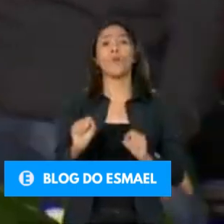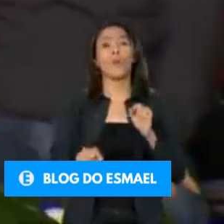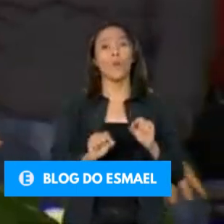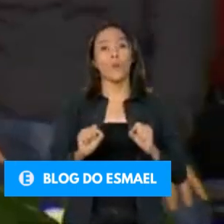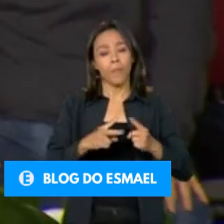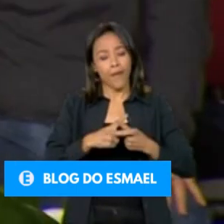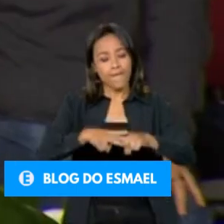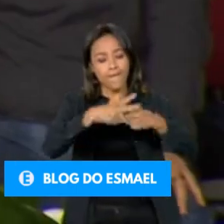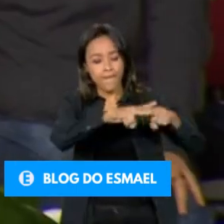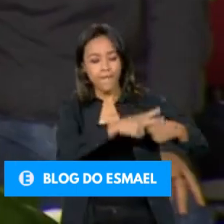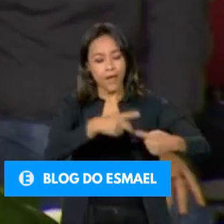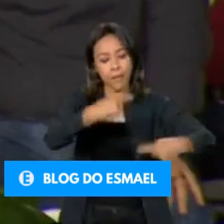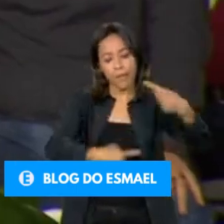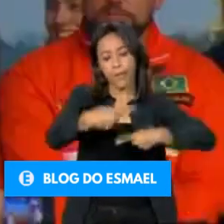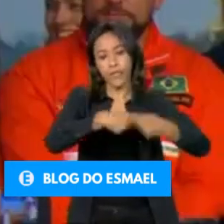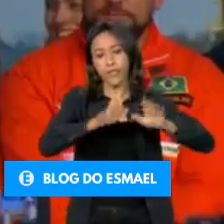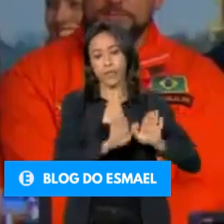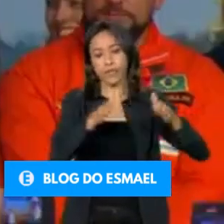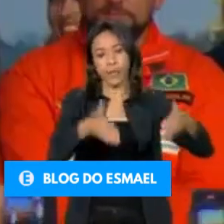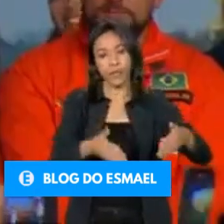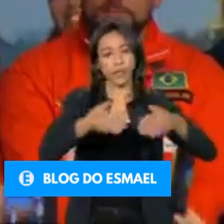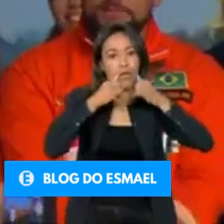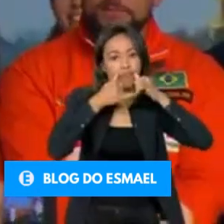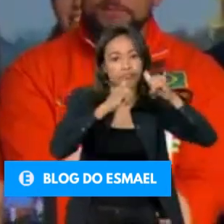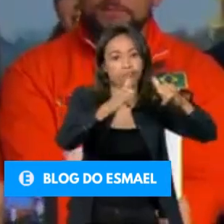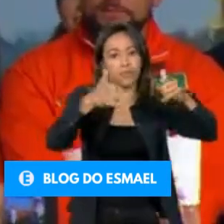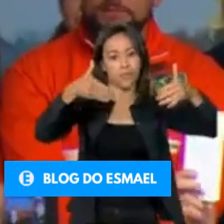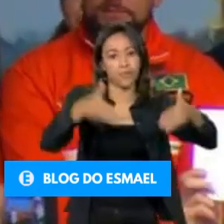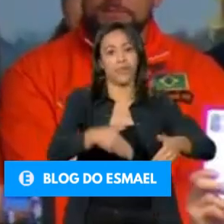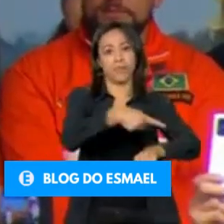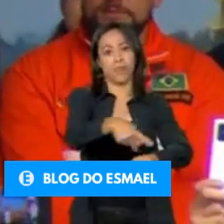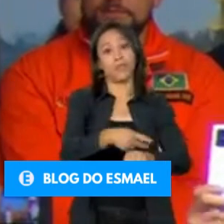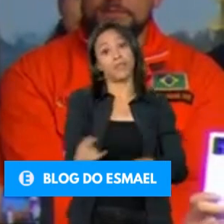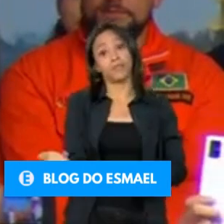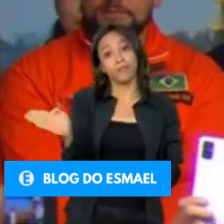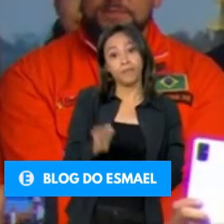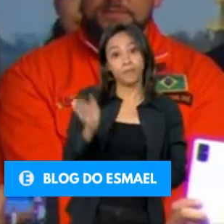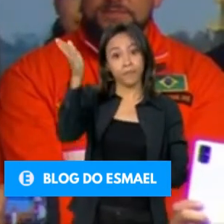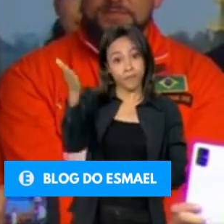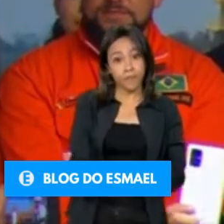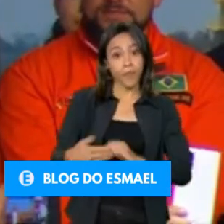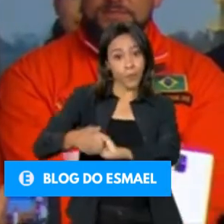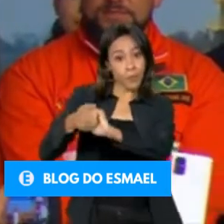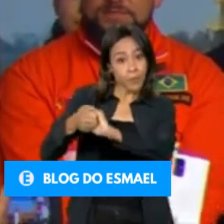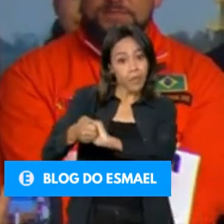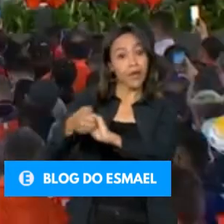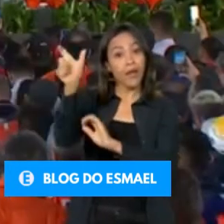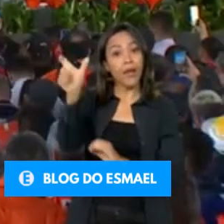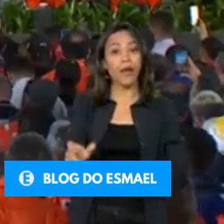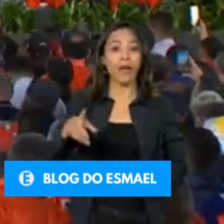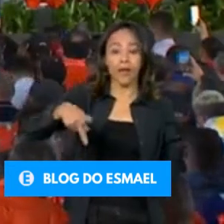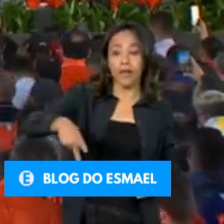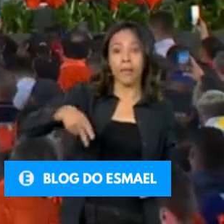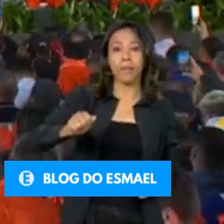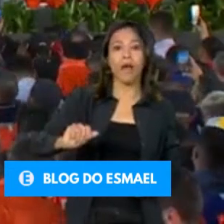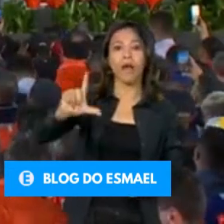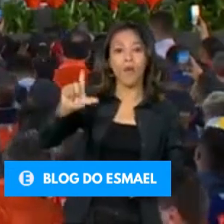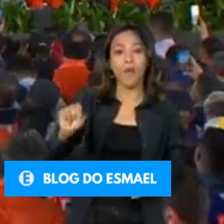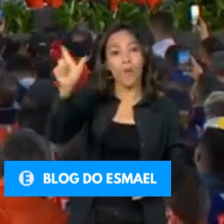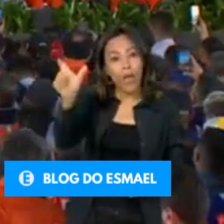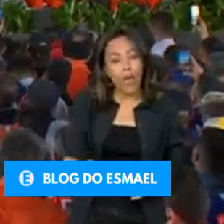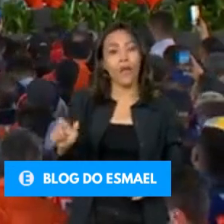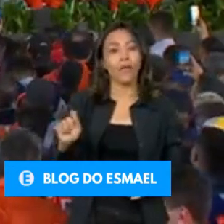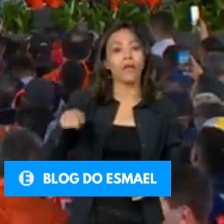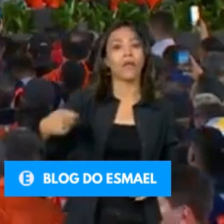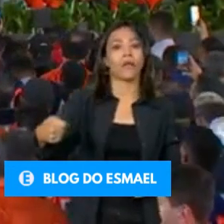as políticas públicas no setor energético desse país. Quero cumprimentar o meu querido companheiro Paulo Teixeira, ministro do Desenvolvimento Agrário e